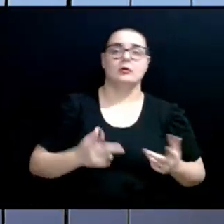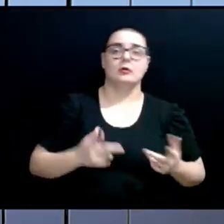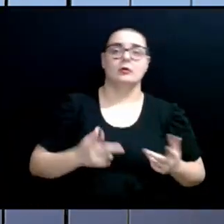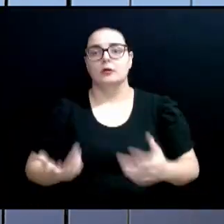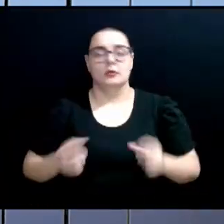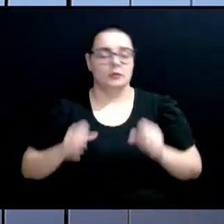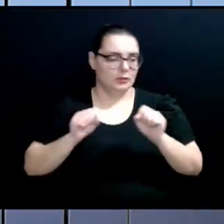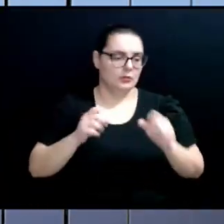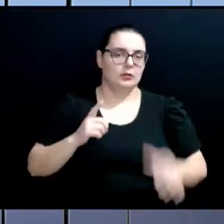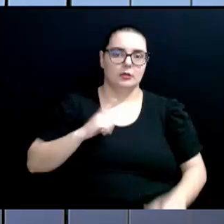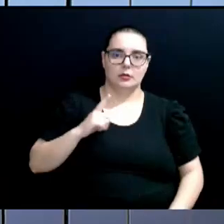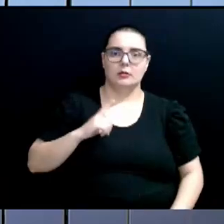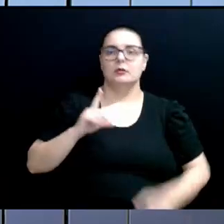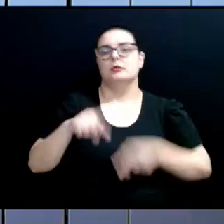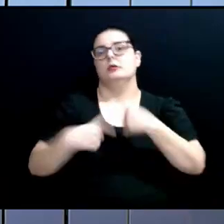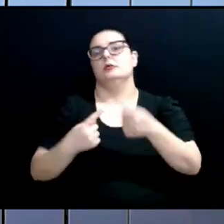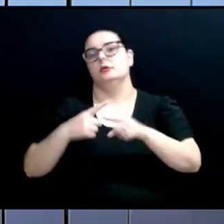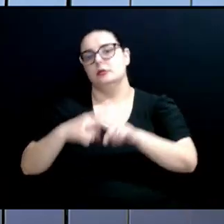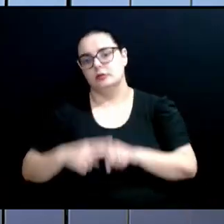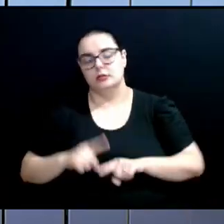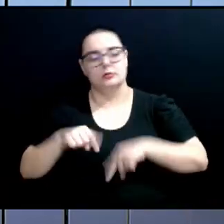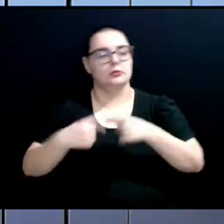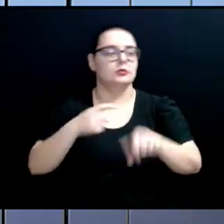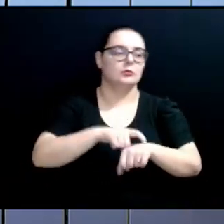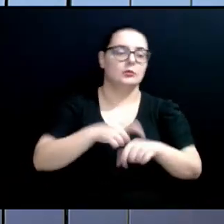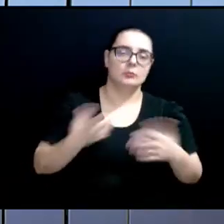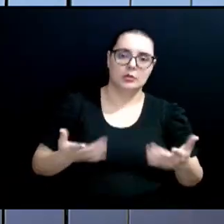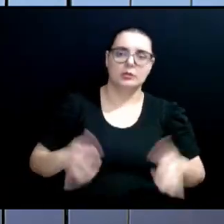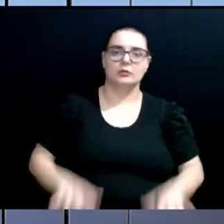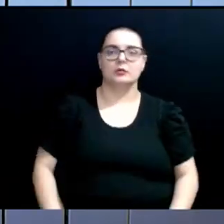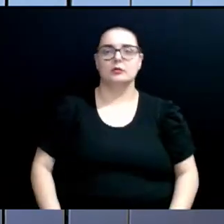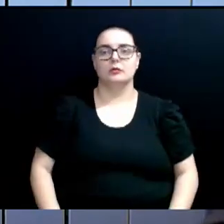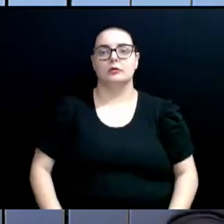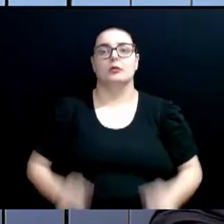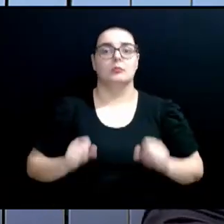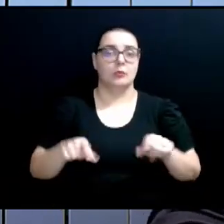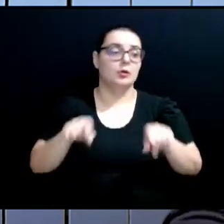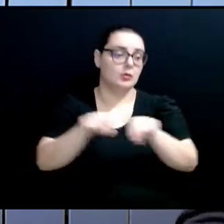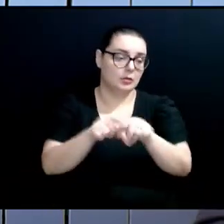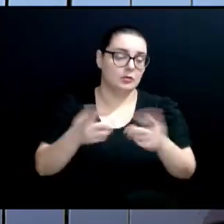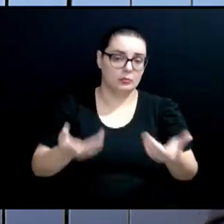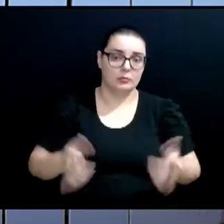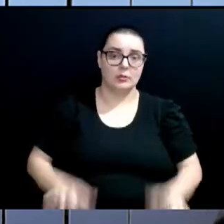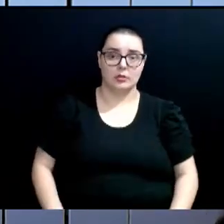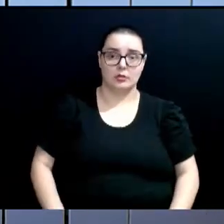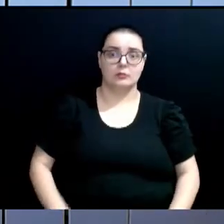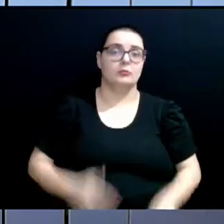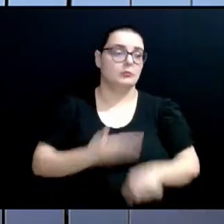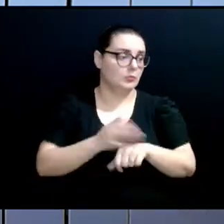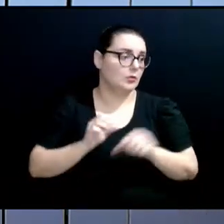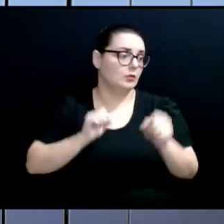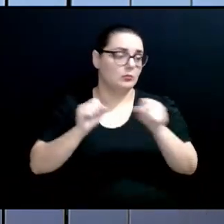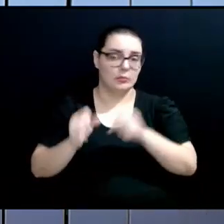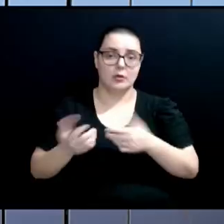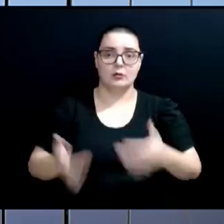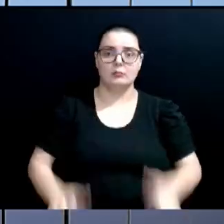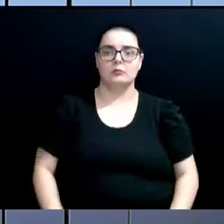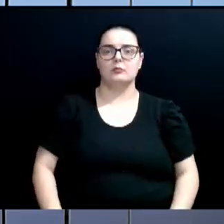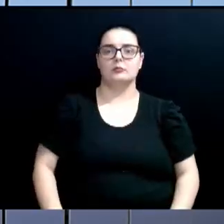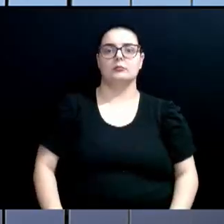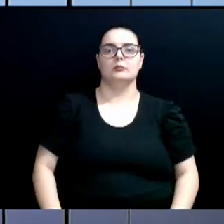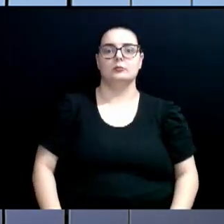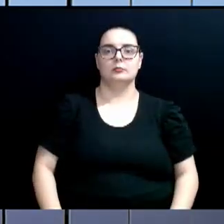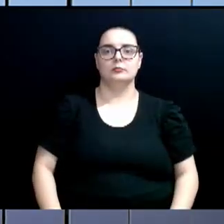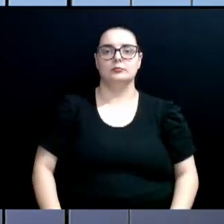numa outra disputa, num outro momento, você pode também, né, exercer o poder e assim por diante.